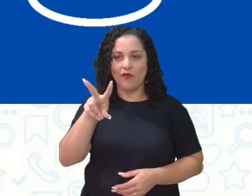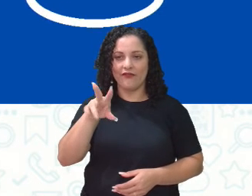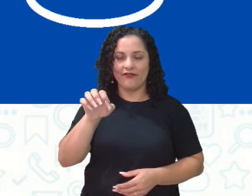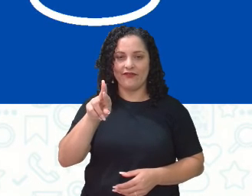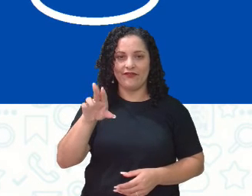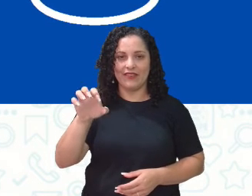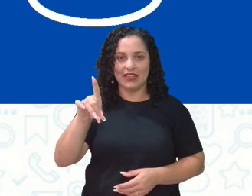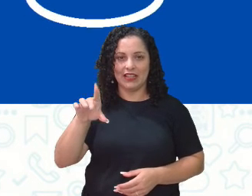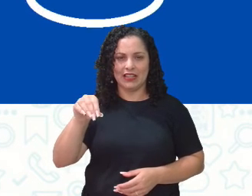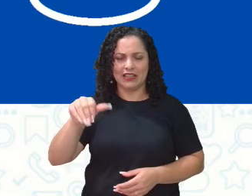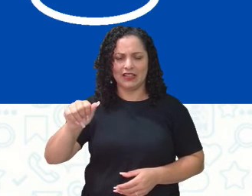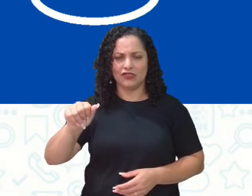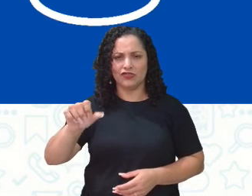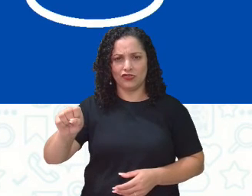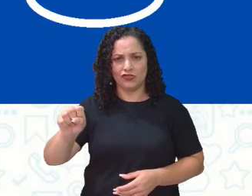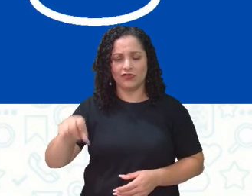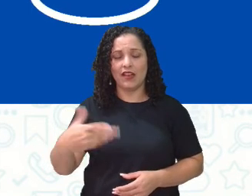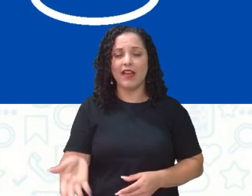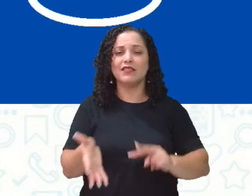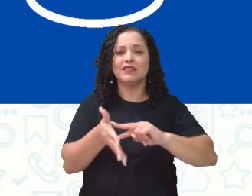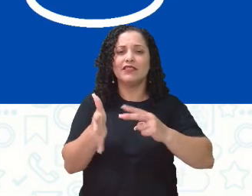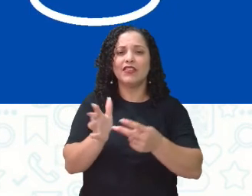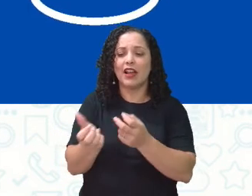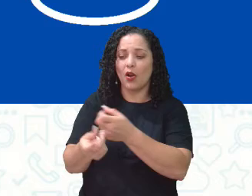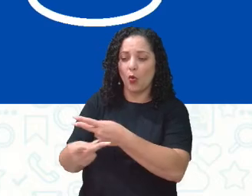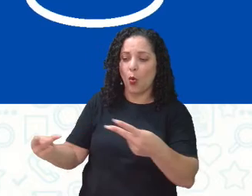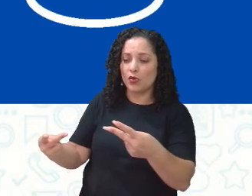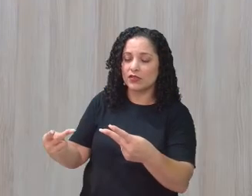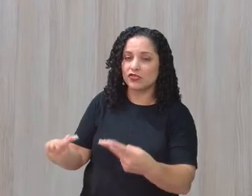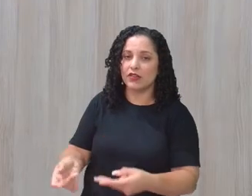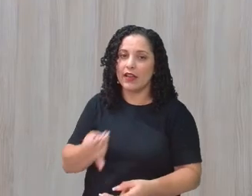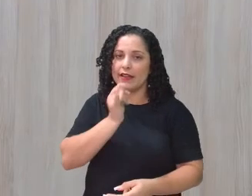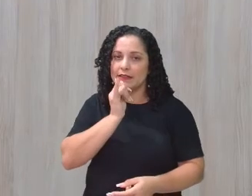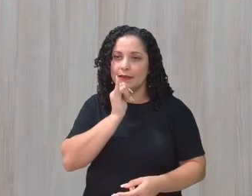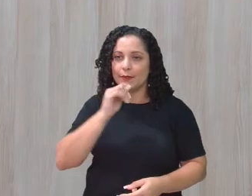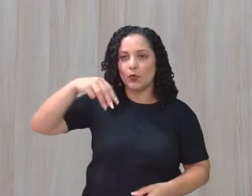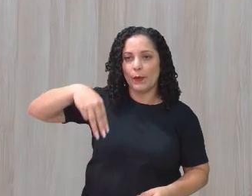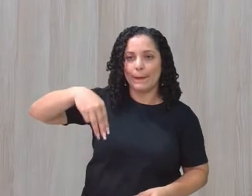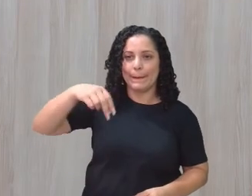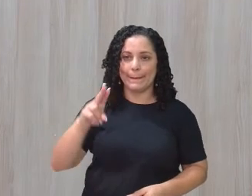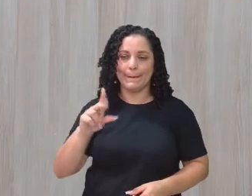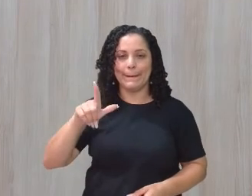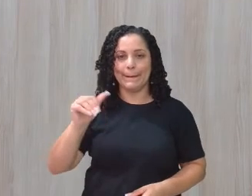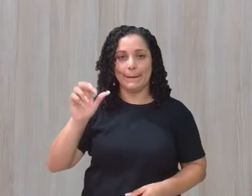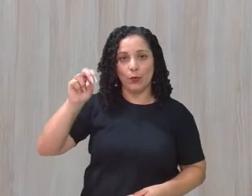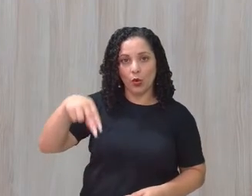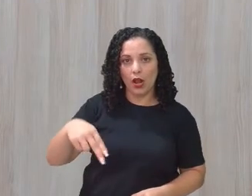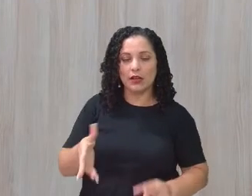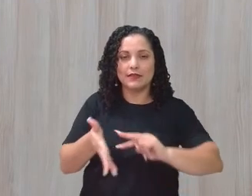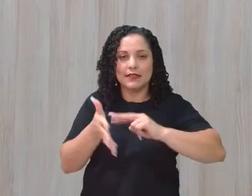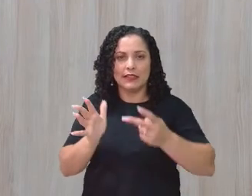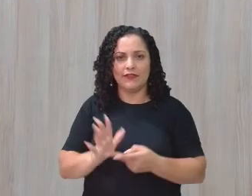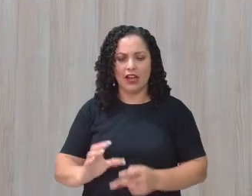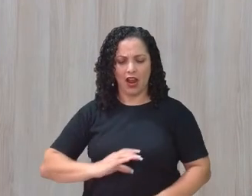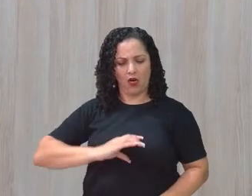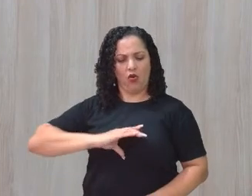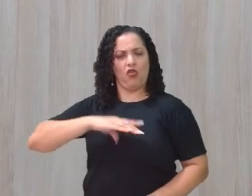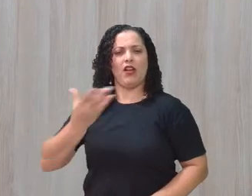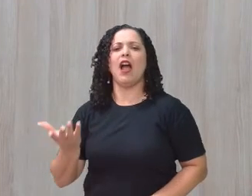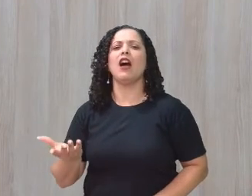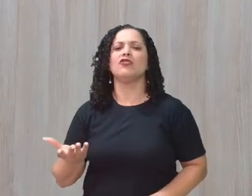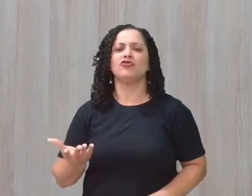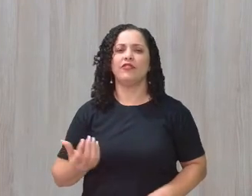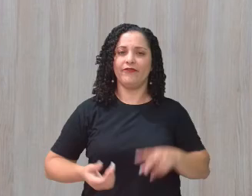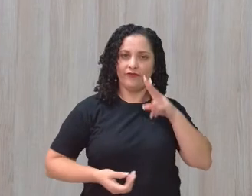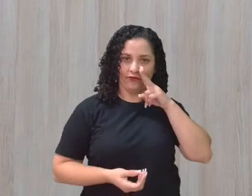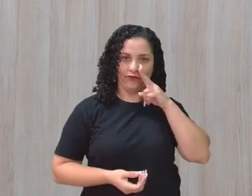representam um símbolo de alguma coisa, né? Então, se Mulan é um símbolo de coragem, de bravura, de liberdade, então, quando a